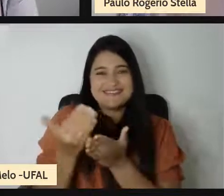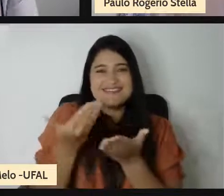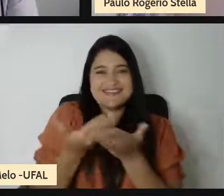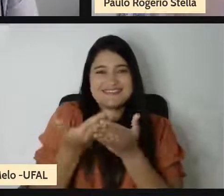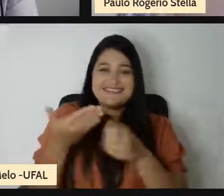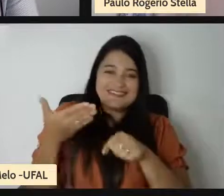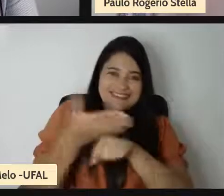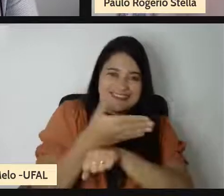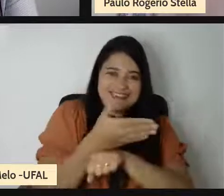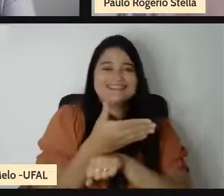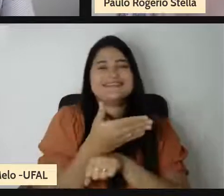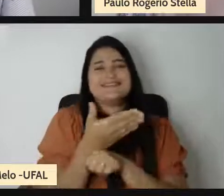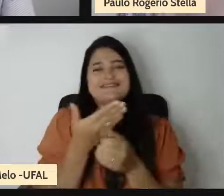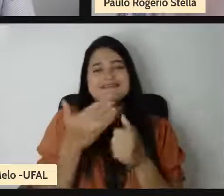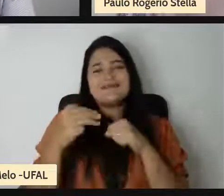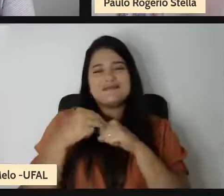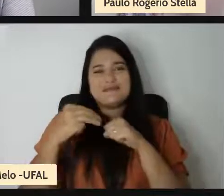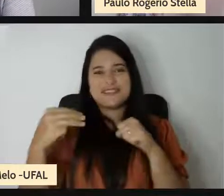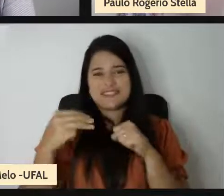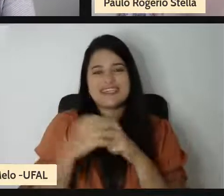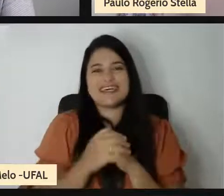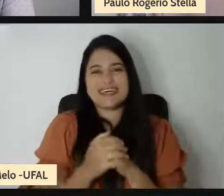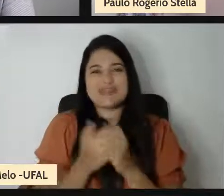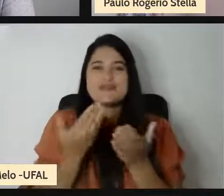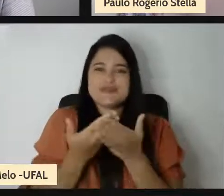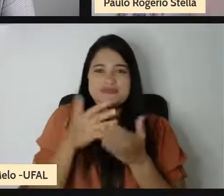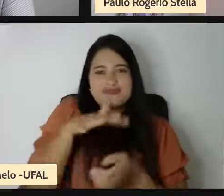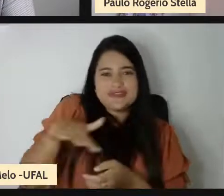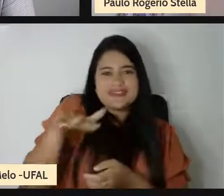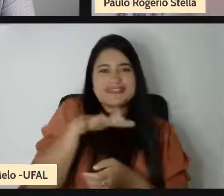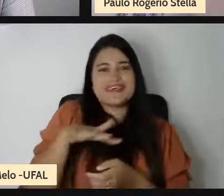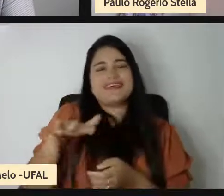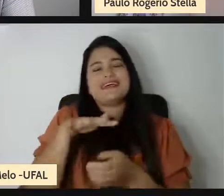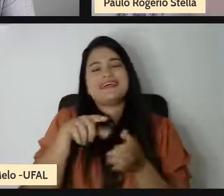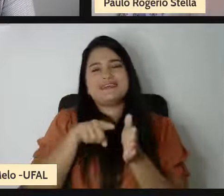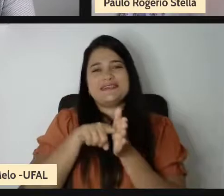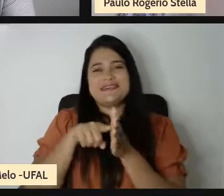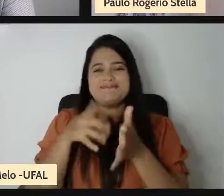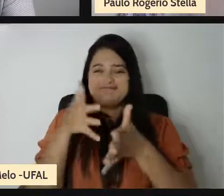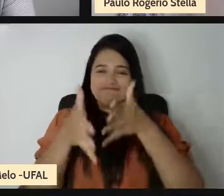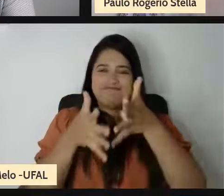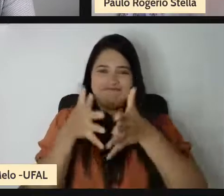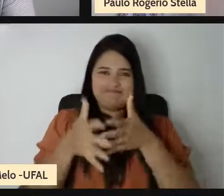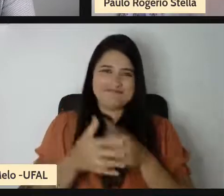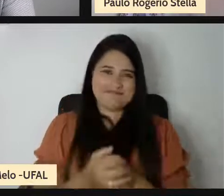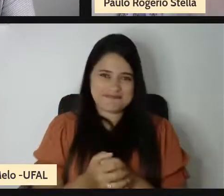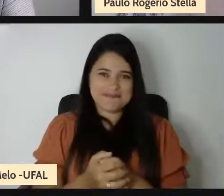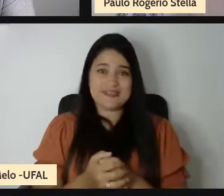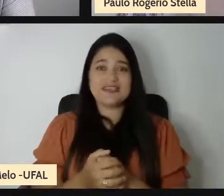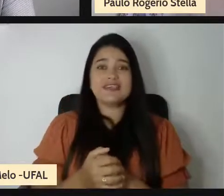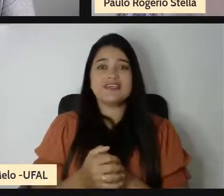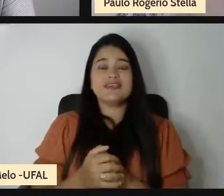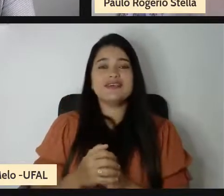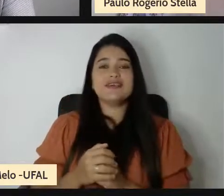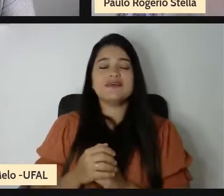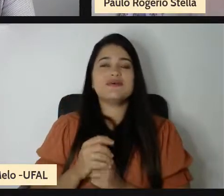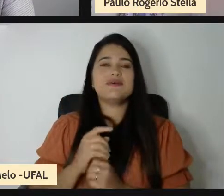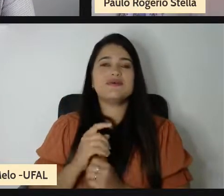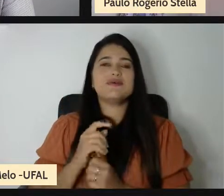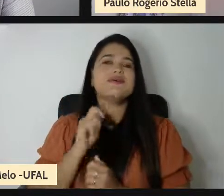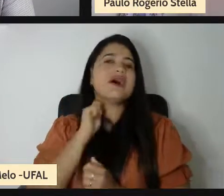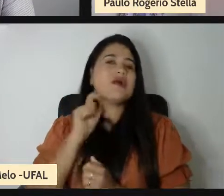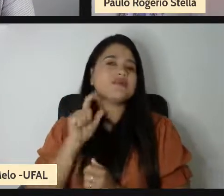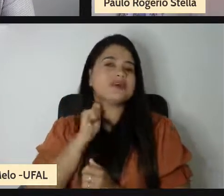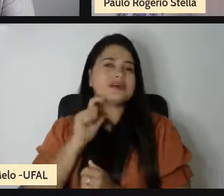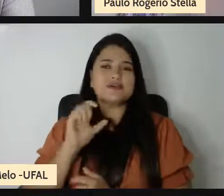entrar, então, nos estudos, né, na pesquisa em língua de sinais. E o Carlos, que vem